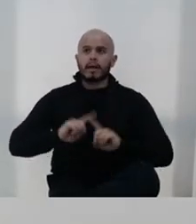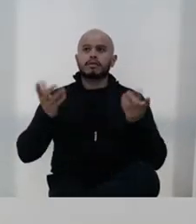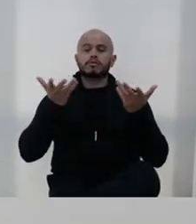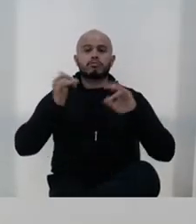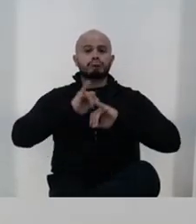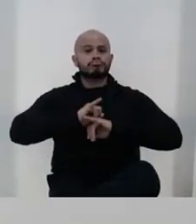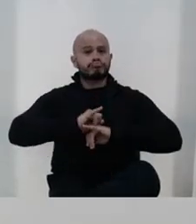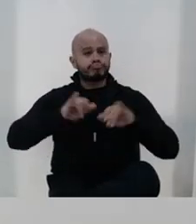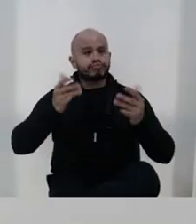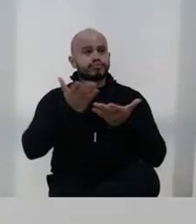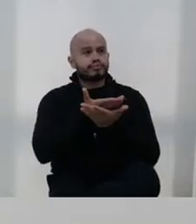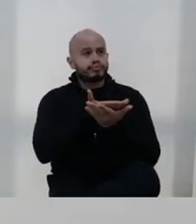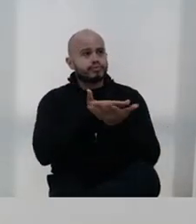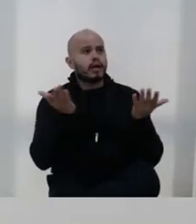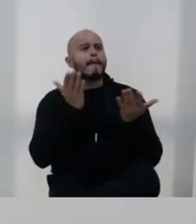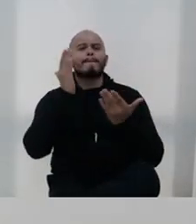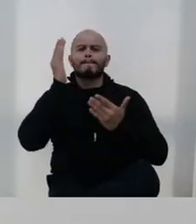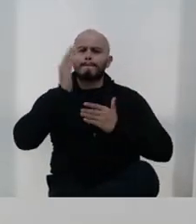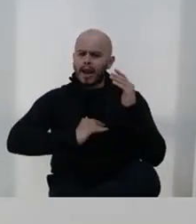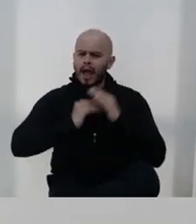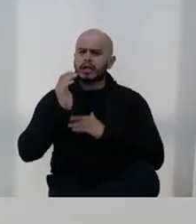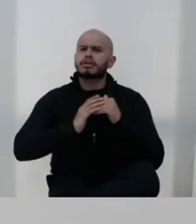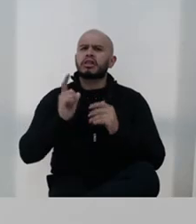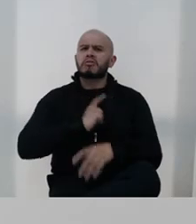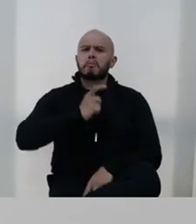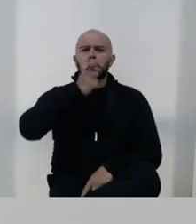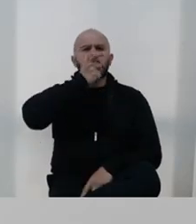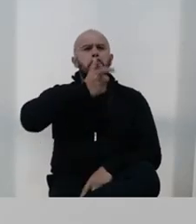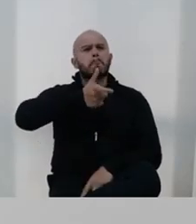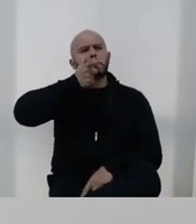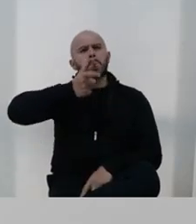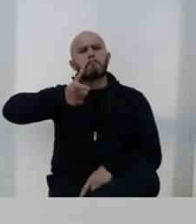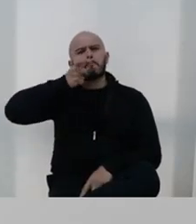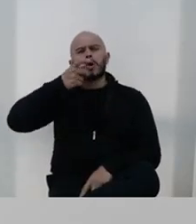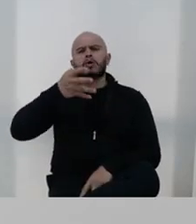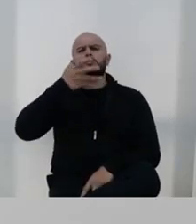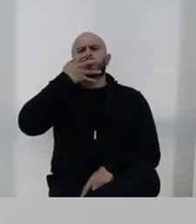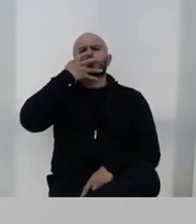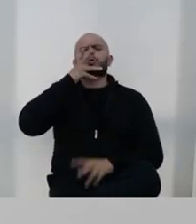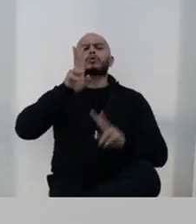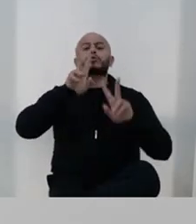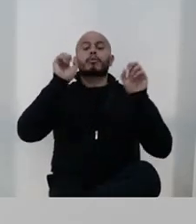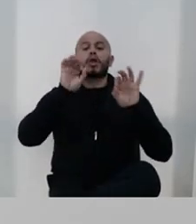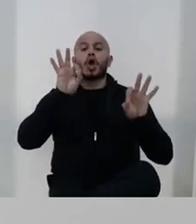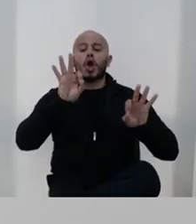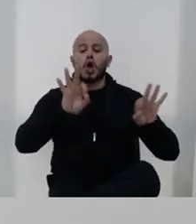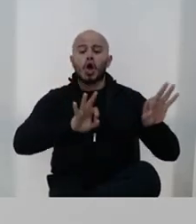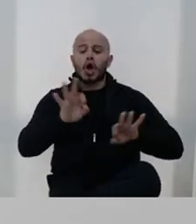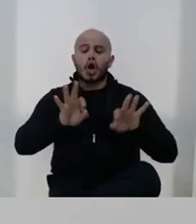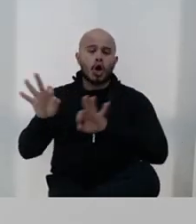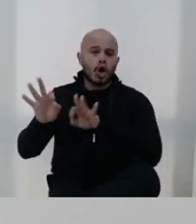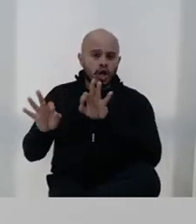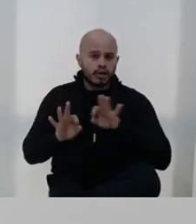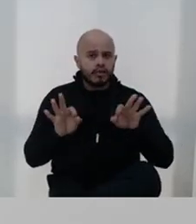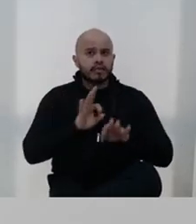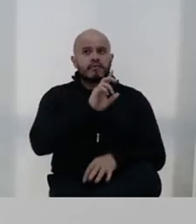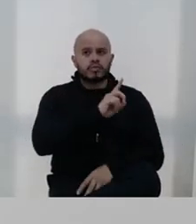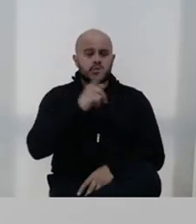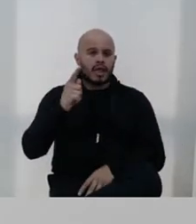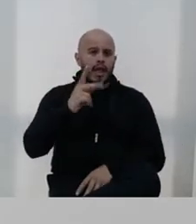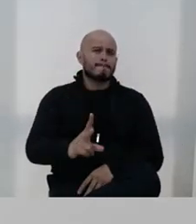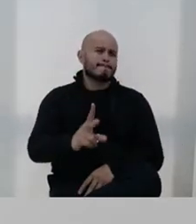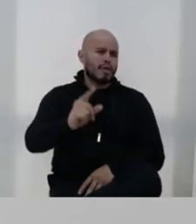vossas excelências algumas delas que foram muito interessantes em termos de organização daquela defensoria, que é mais antiga que a Defensoria